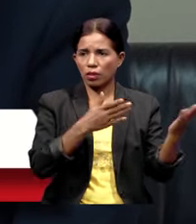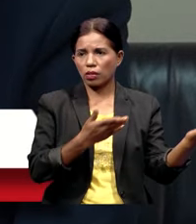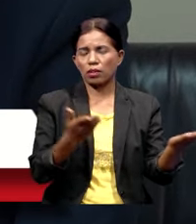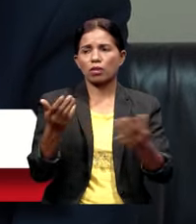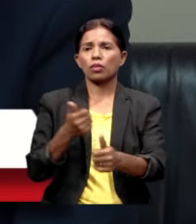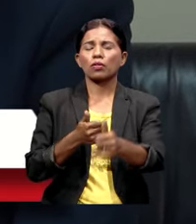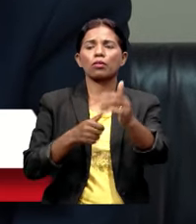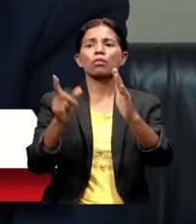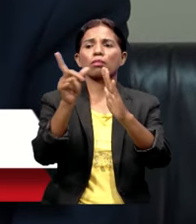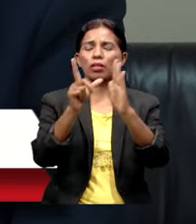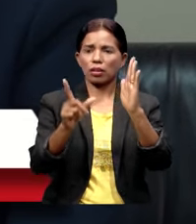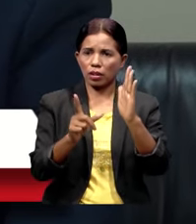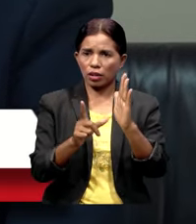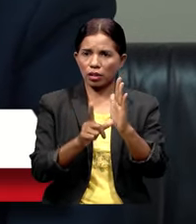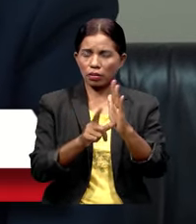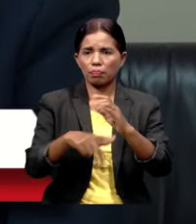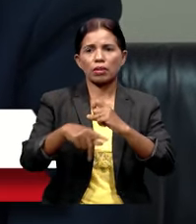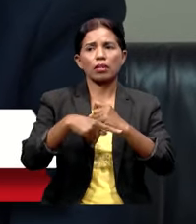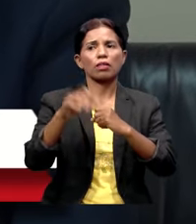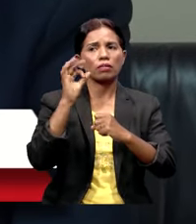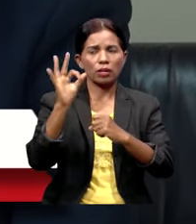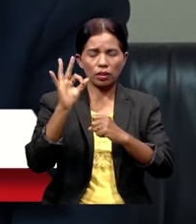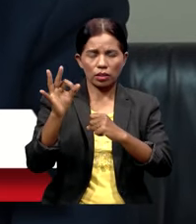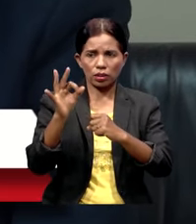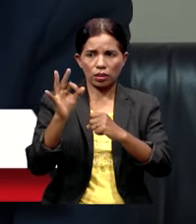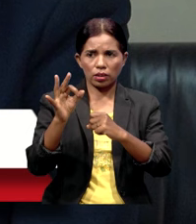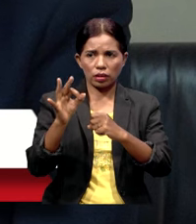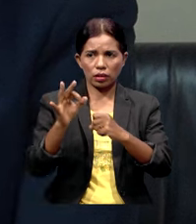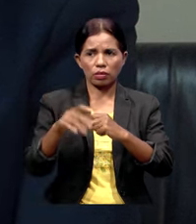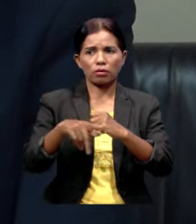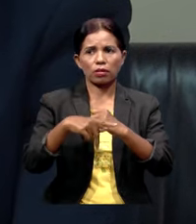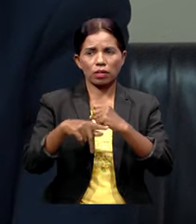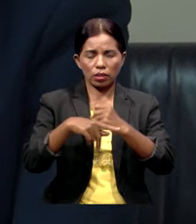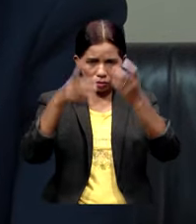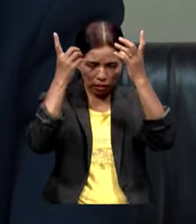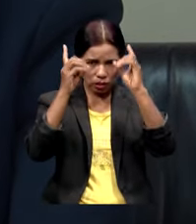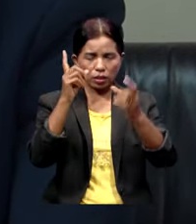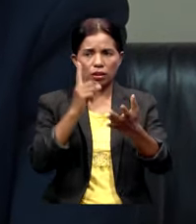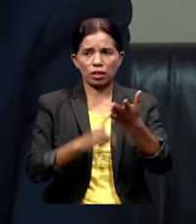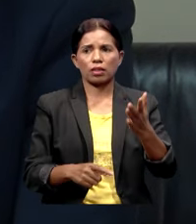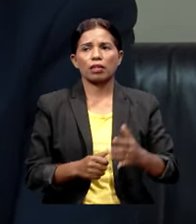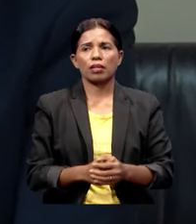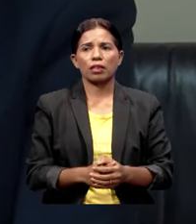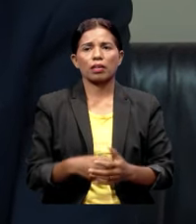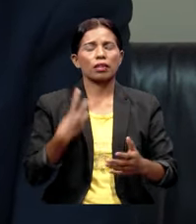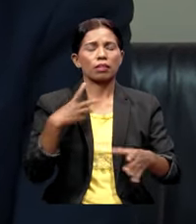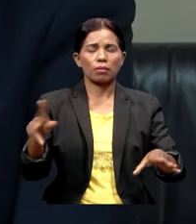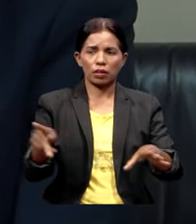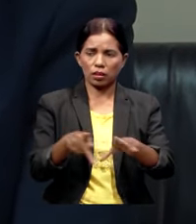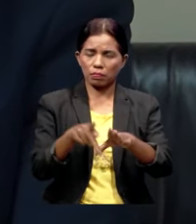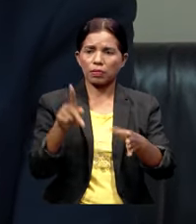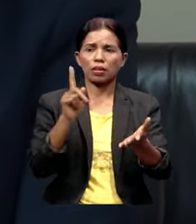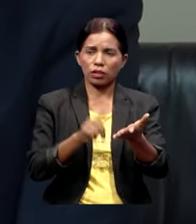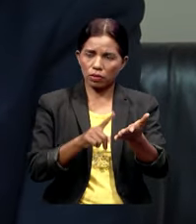ir lá, Fretlin, minoria tane, Fretlin determina a saída. Quando muito, participa na discussão,